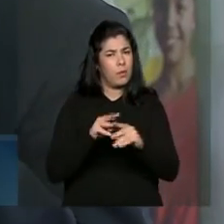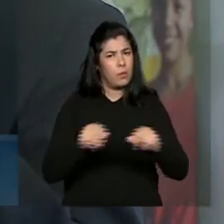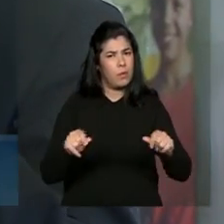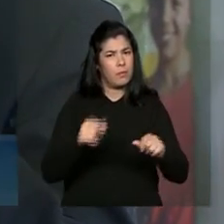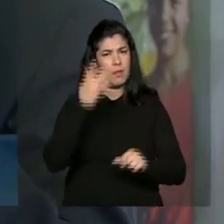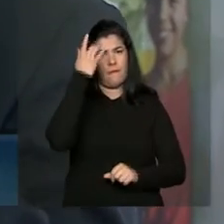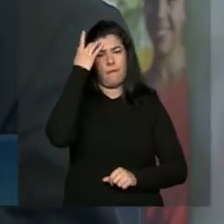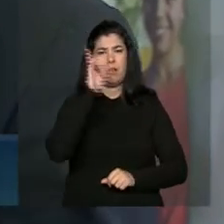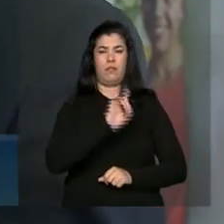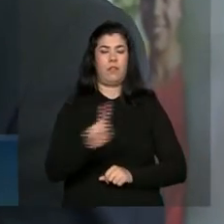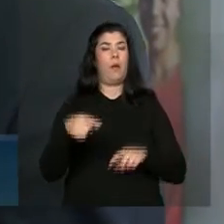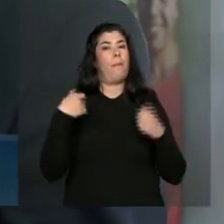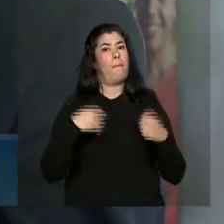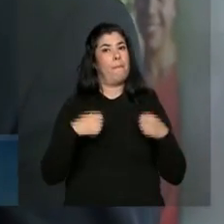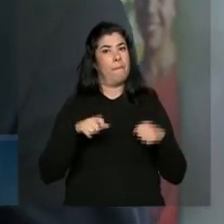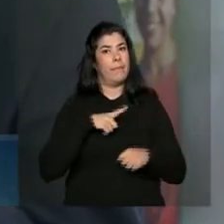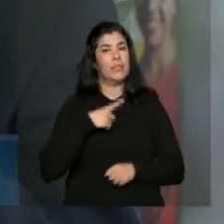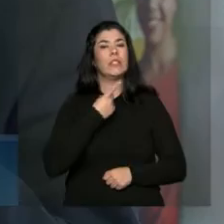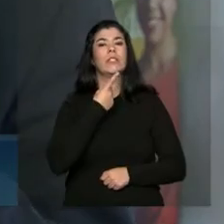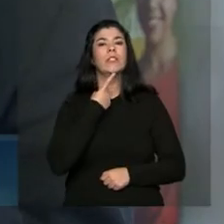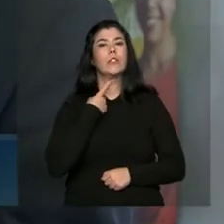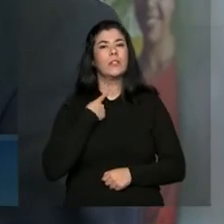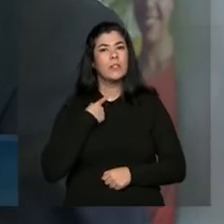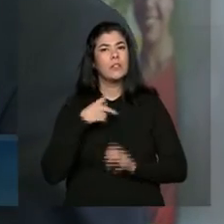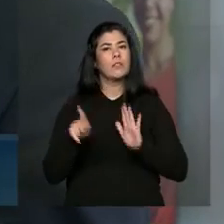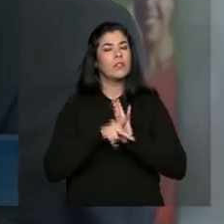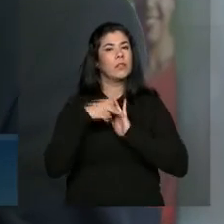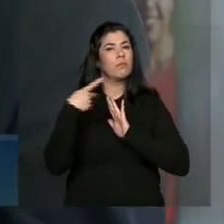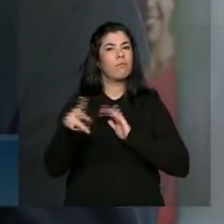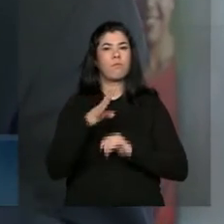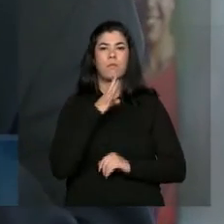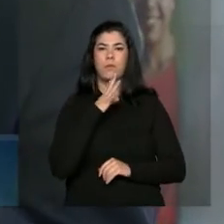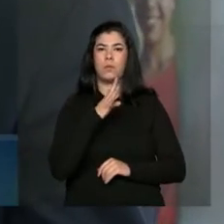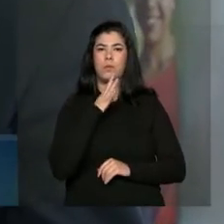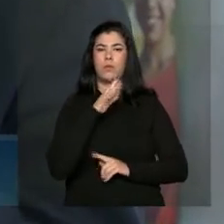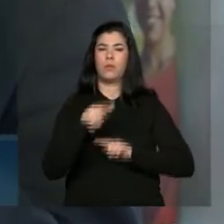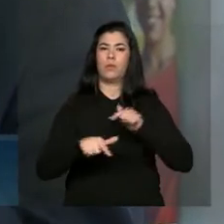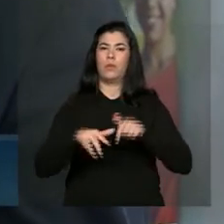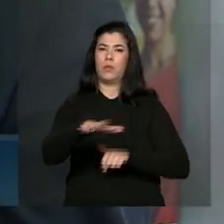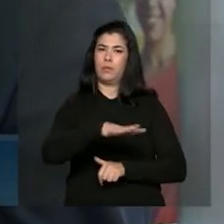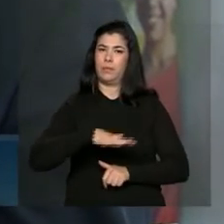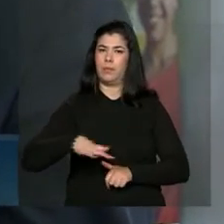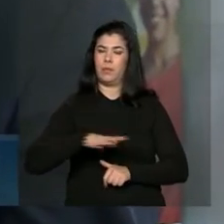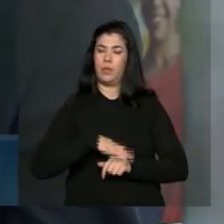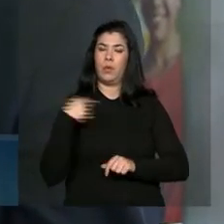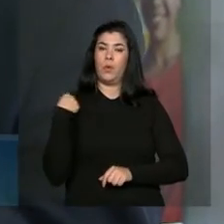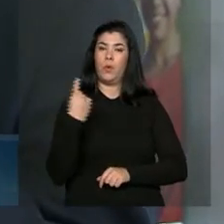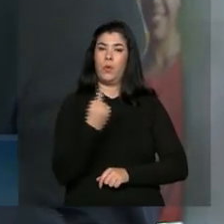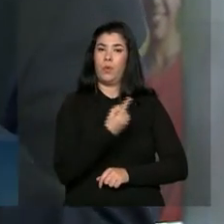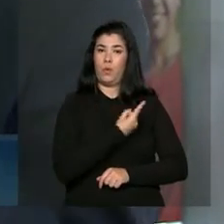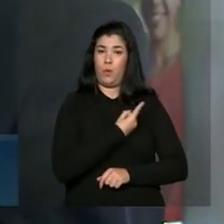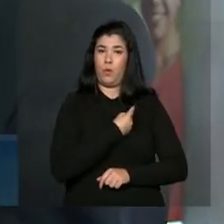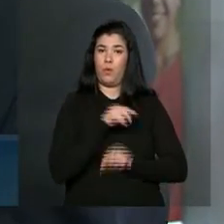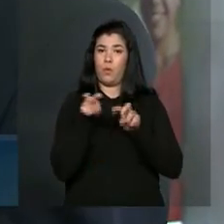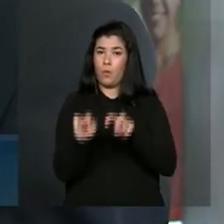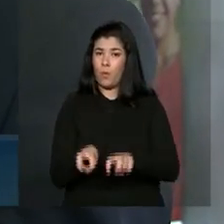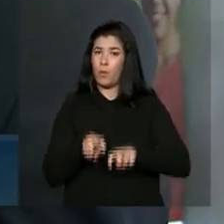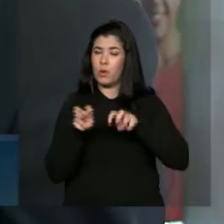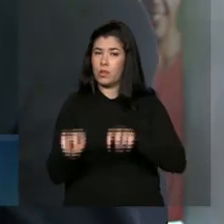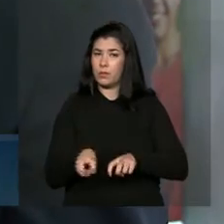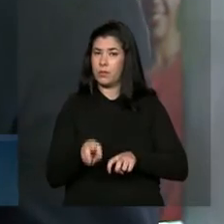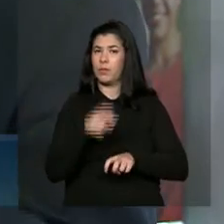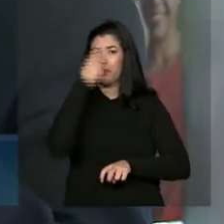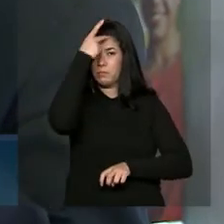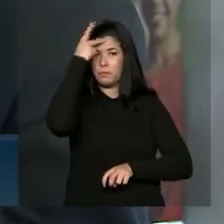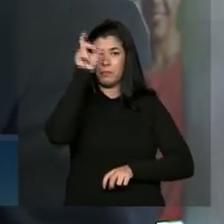ter muita vocação, precisa ser do ramo. E os nossos agricultores, eles têm isso.